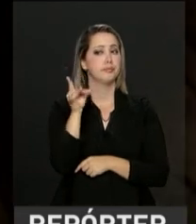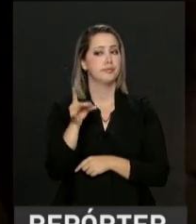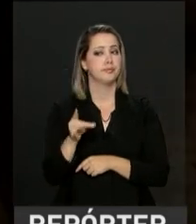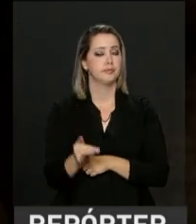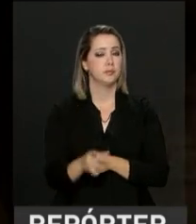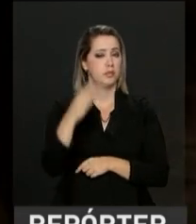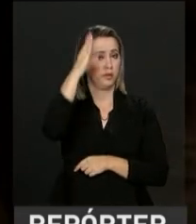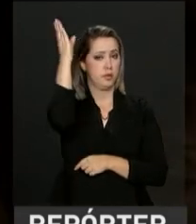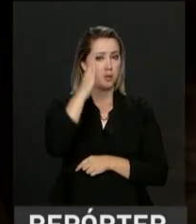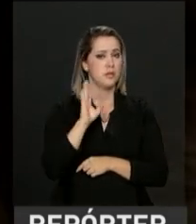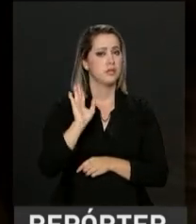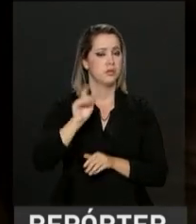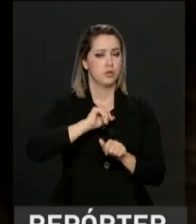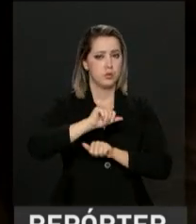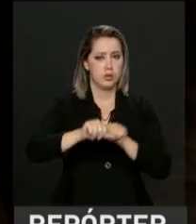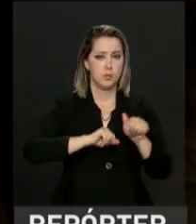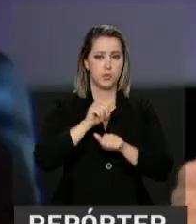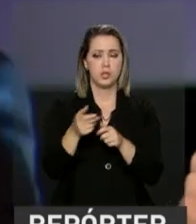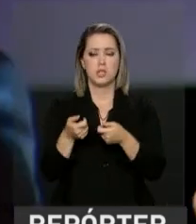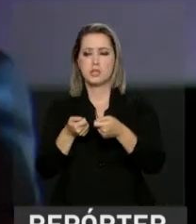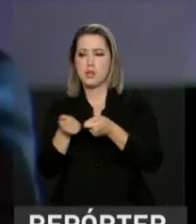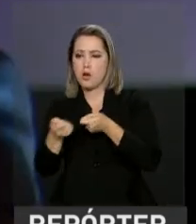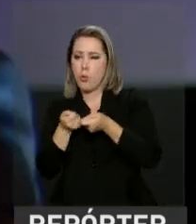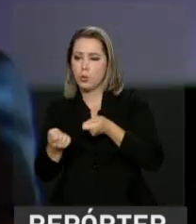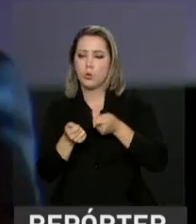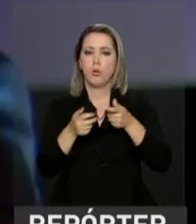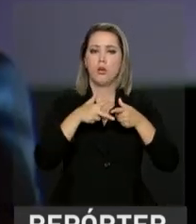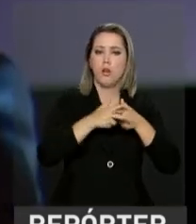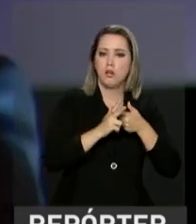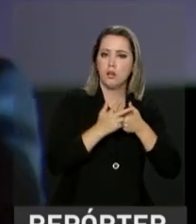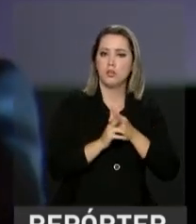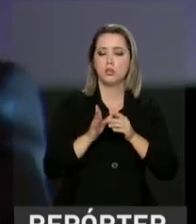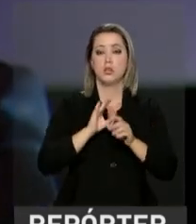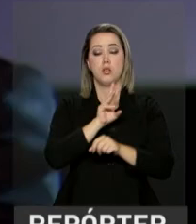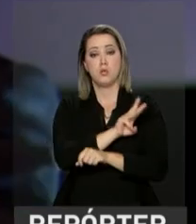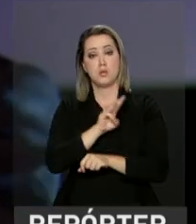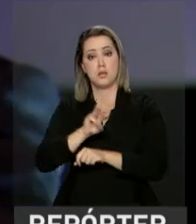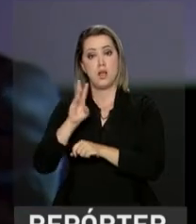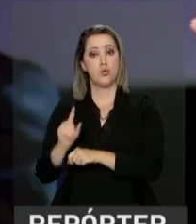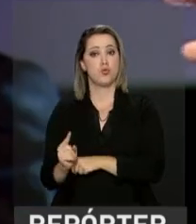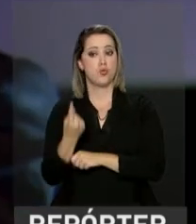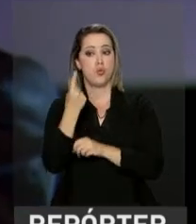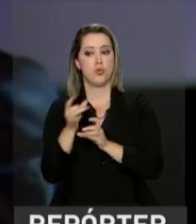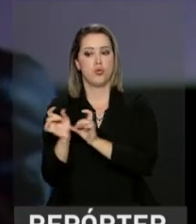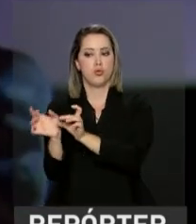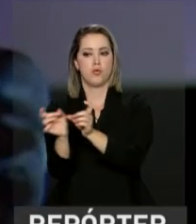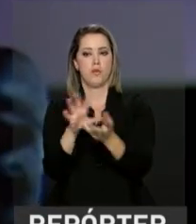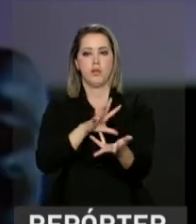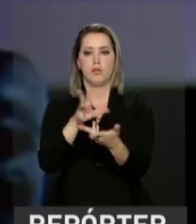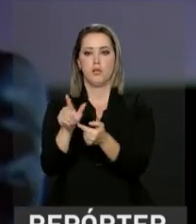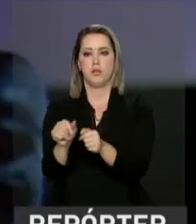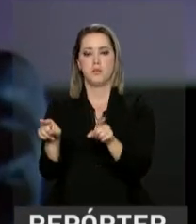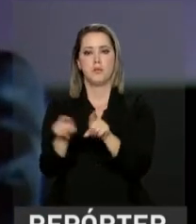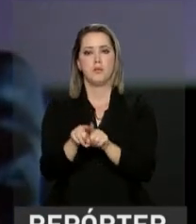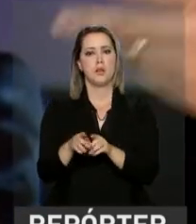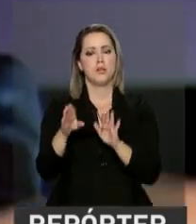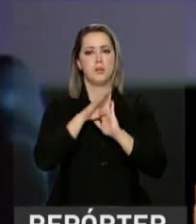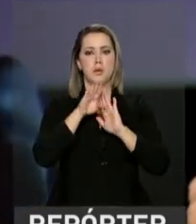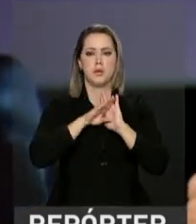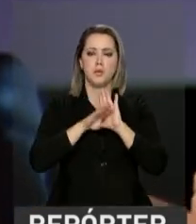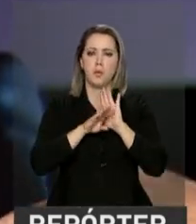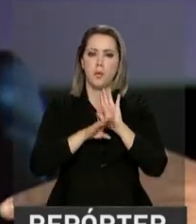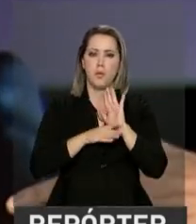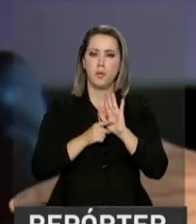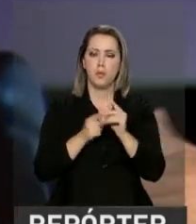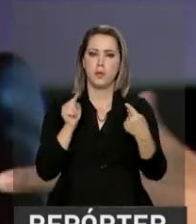tem realizado mudanças e ajustes, como a criação do Portal Único de Exportações e o programa Rota 2030,